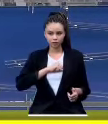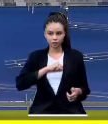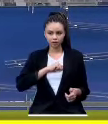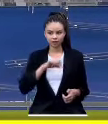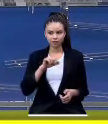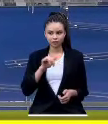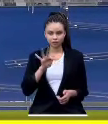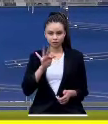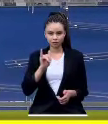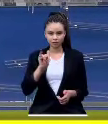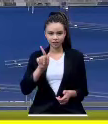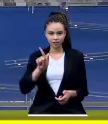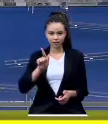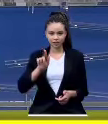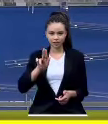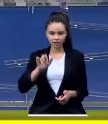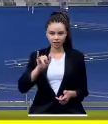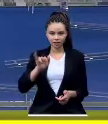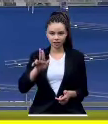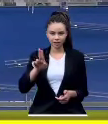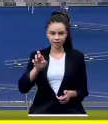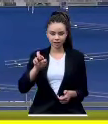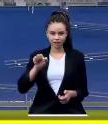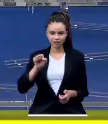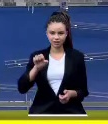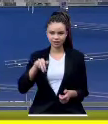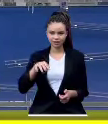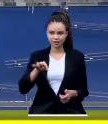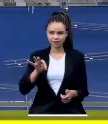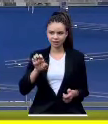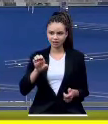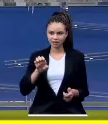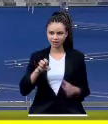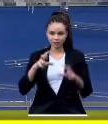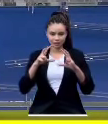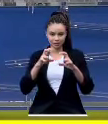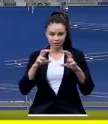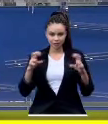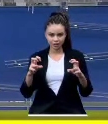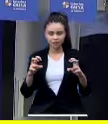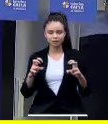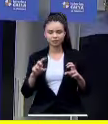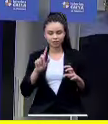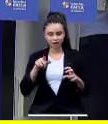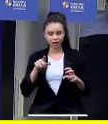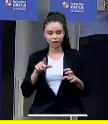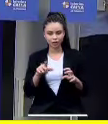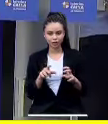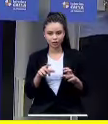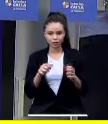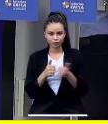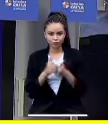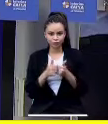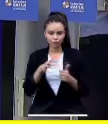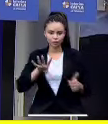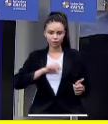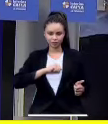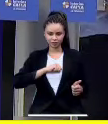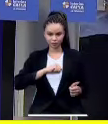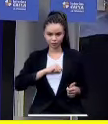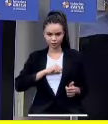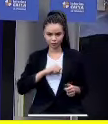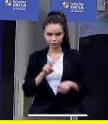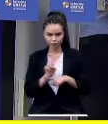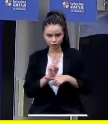Figueirense, de Santa Catarina. Figueirense, de Santa Catarina, é o time do coração. Auditoras, confirmam?